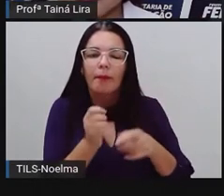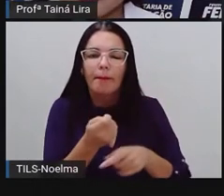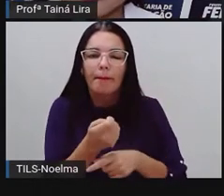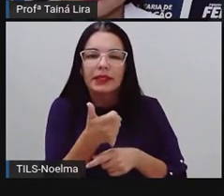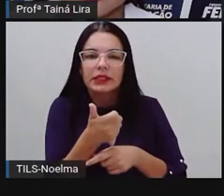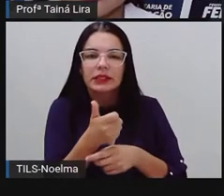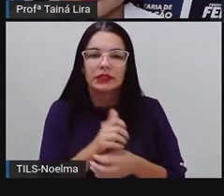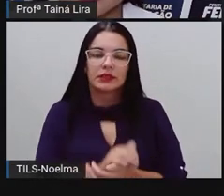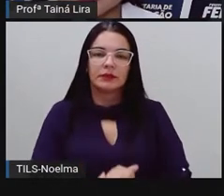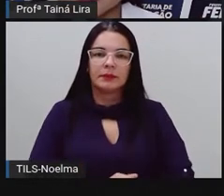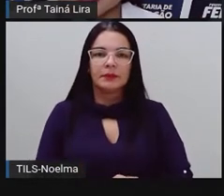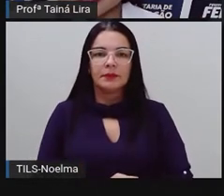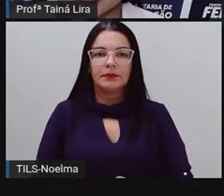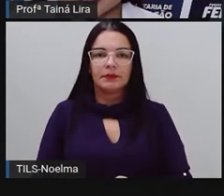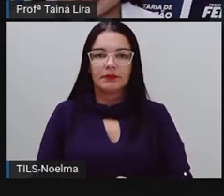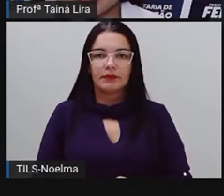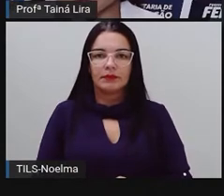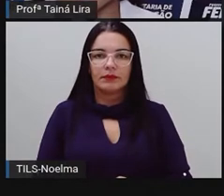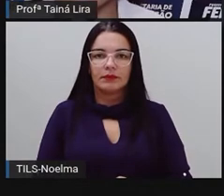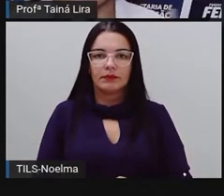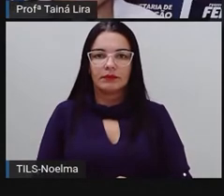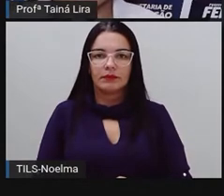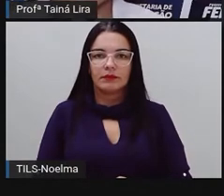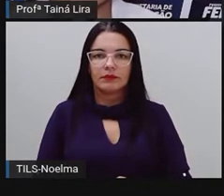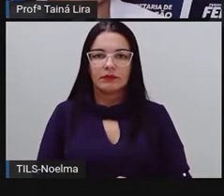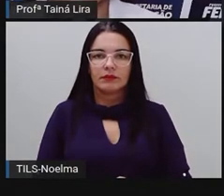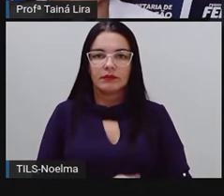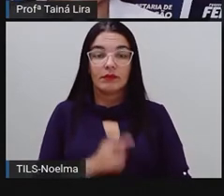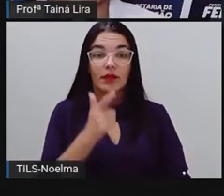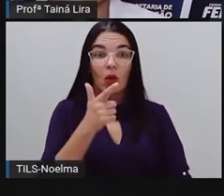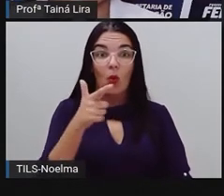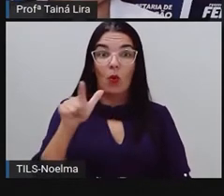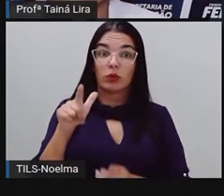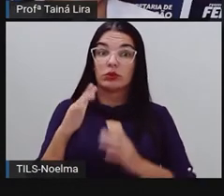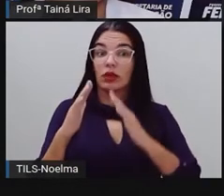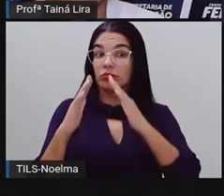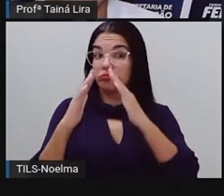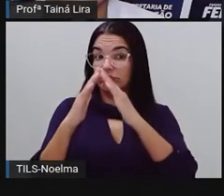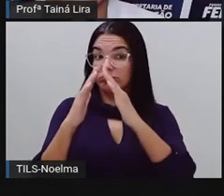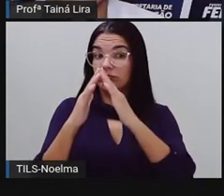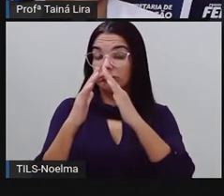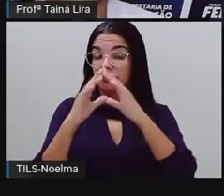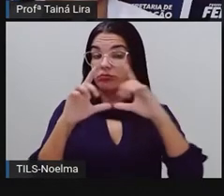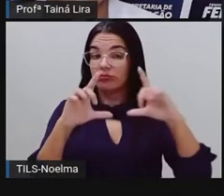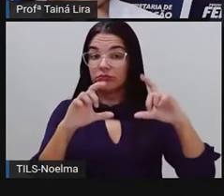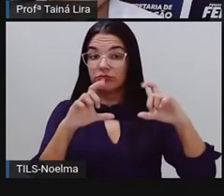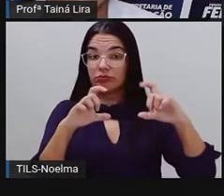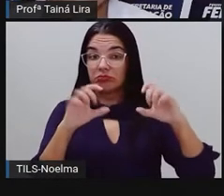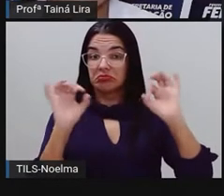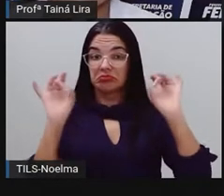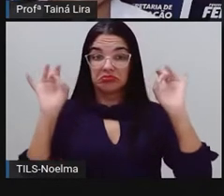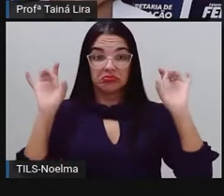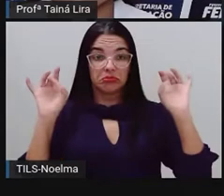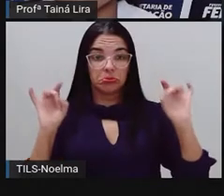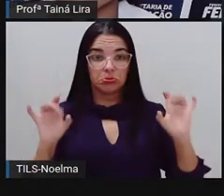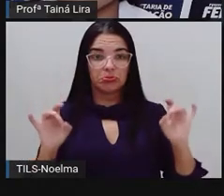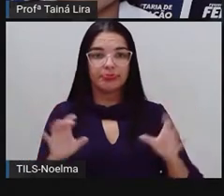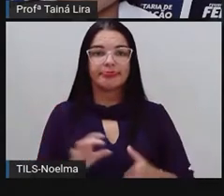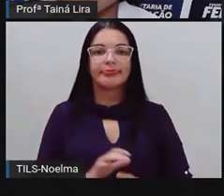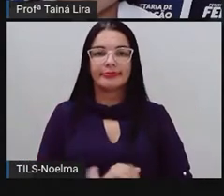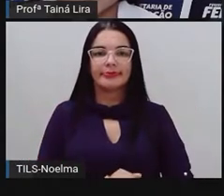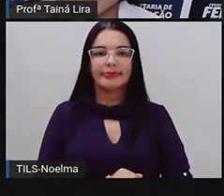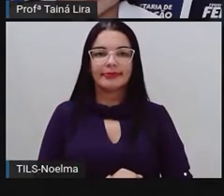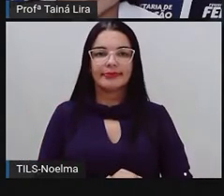certo e olha lá outra outra imagem onde uma casa